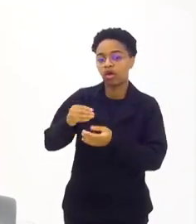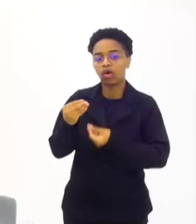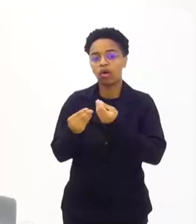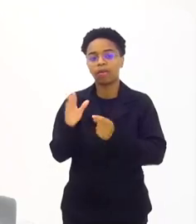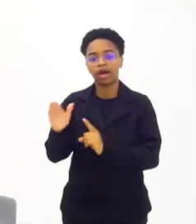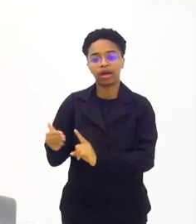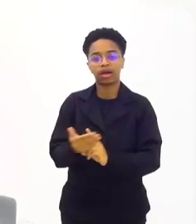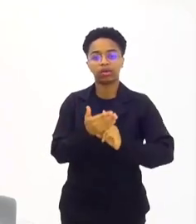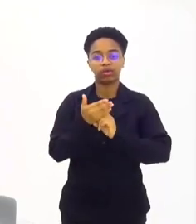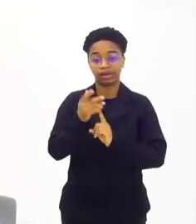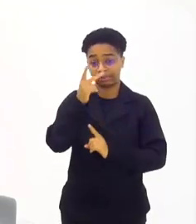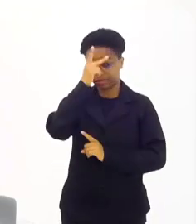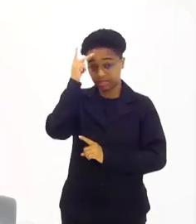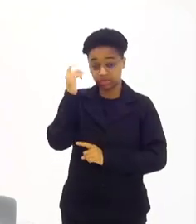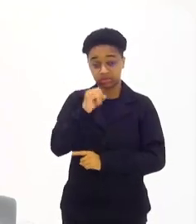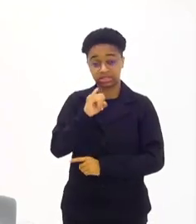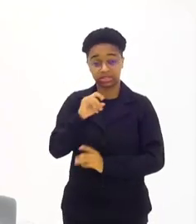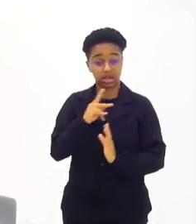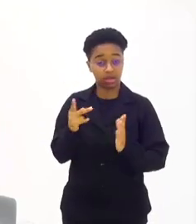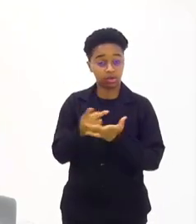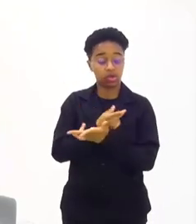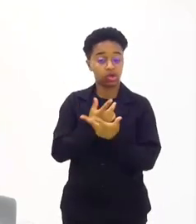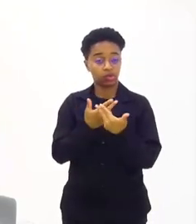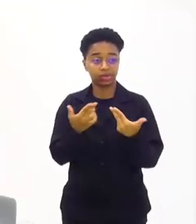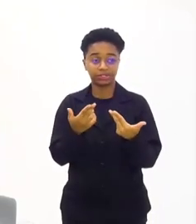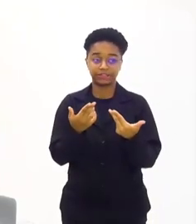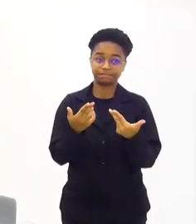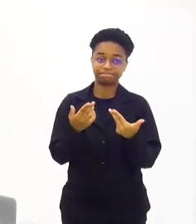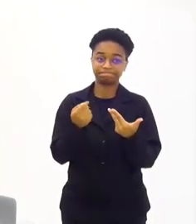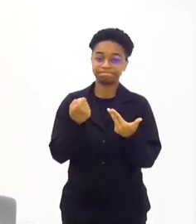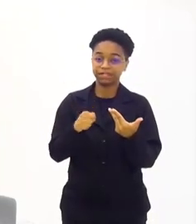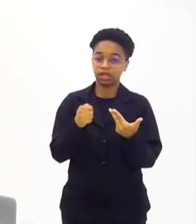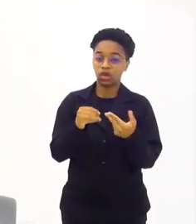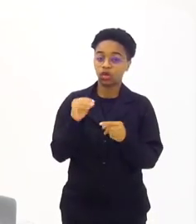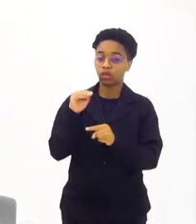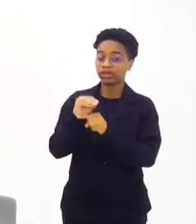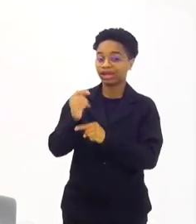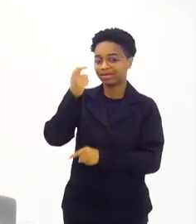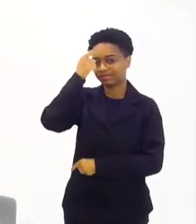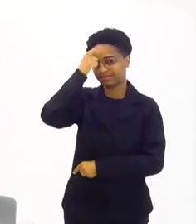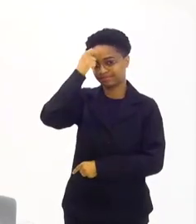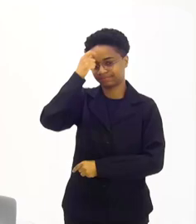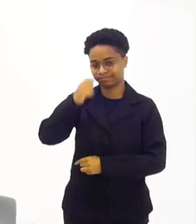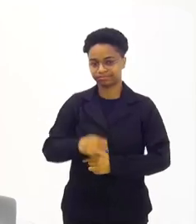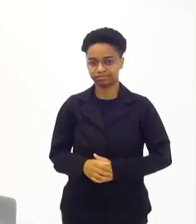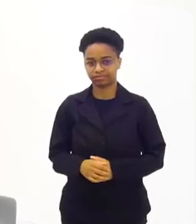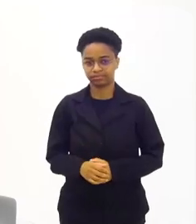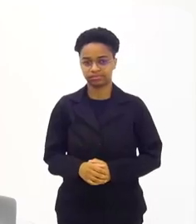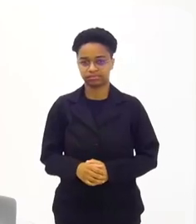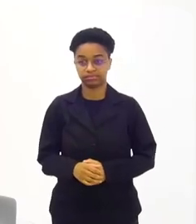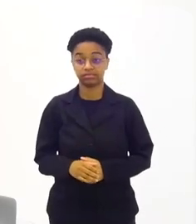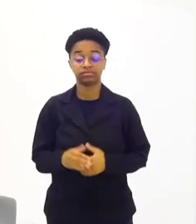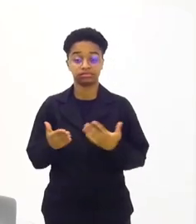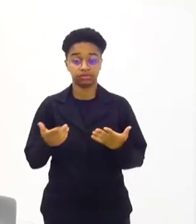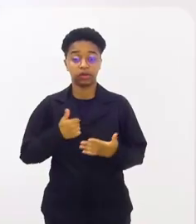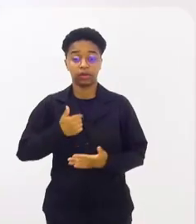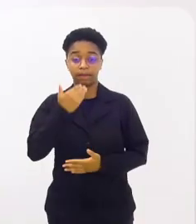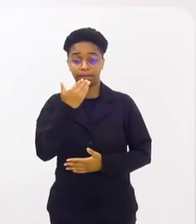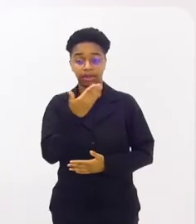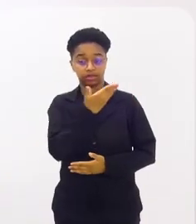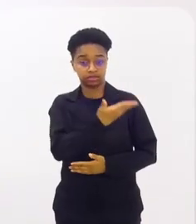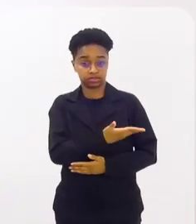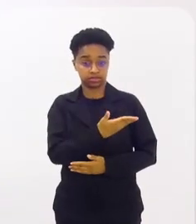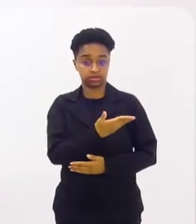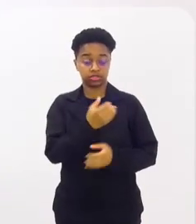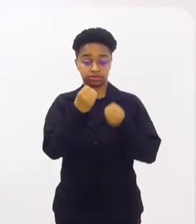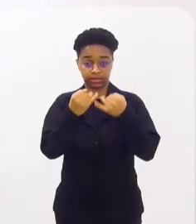atende uma pessoa em alguma situação que você precisa primeiro tratar a mente. Muito bem. Então, eu pediria